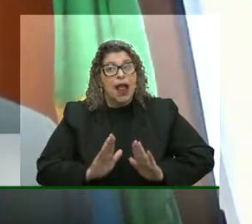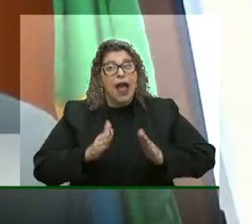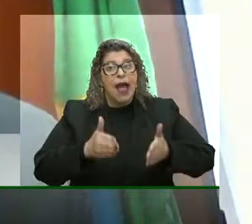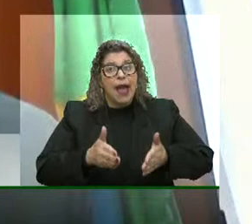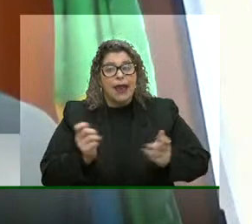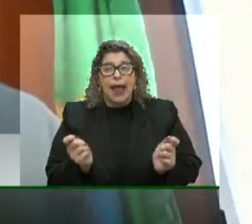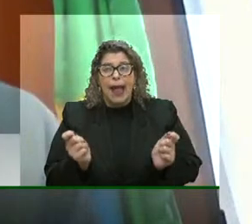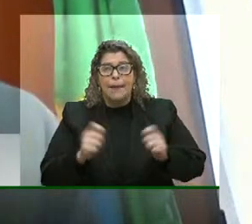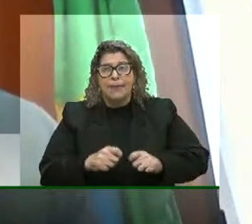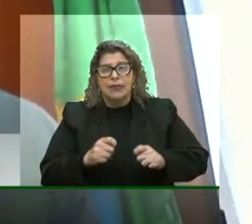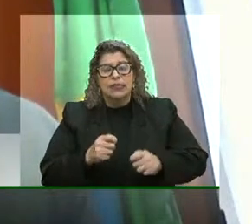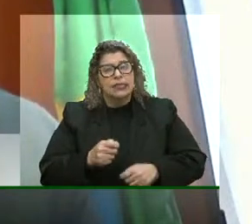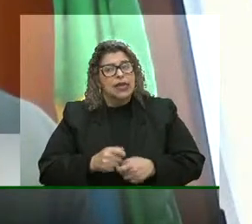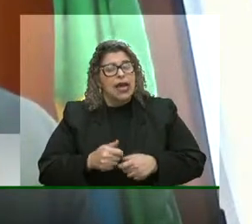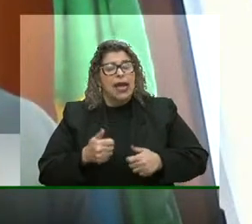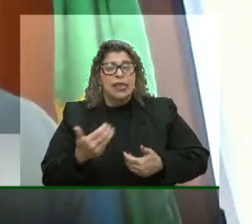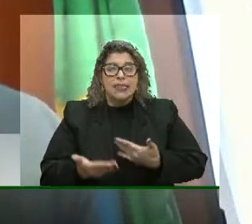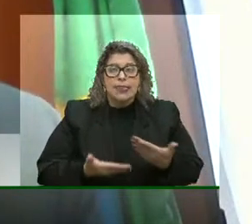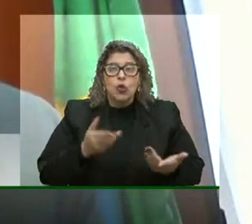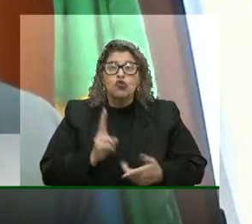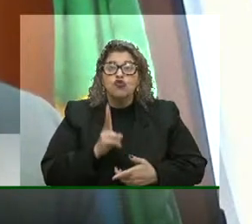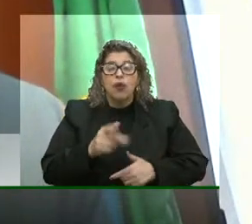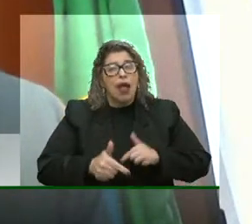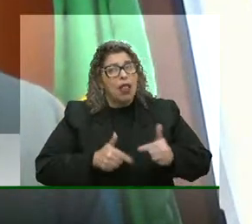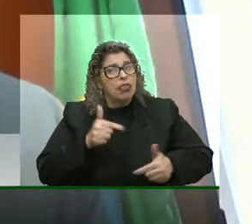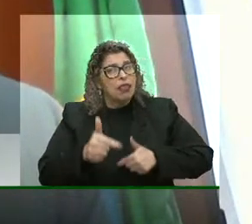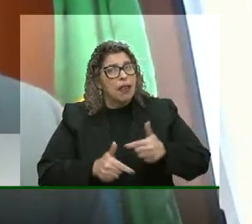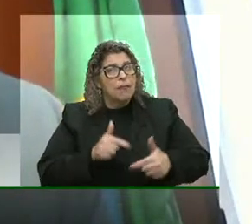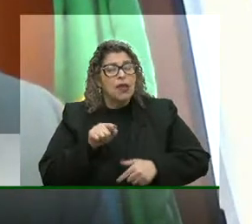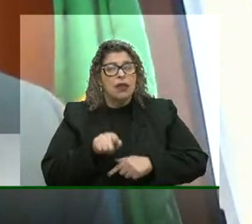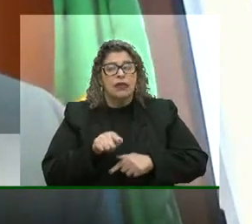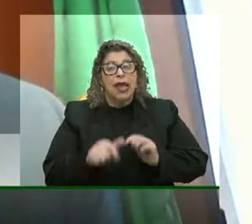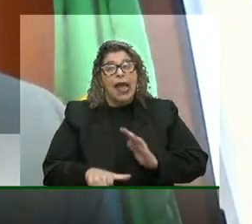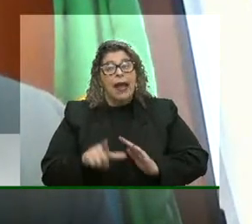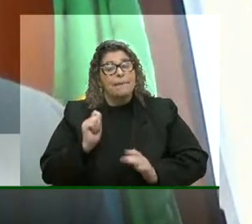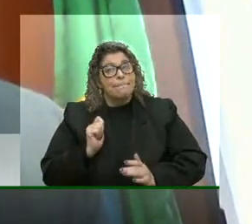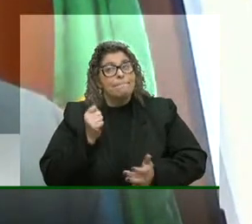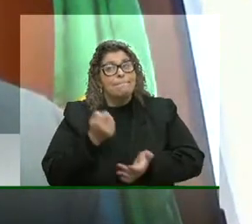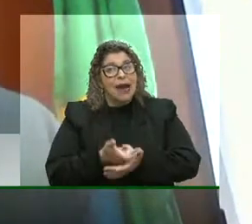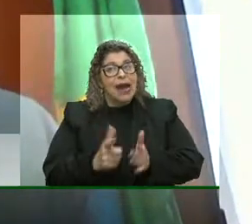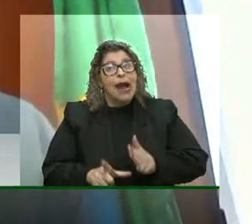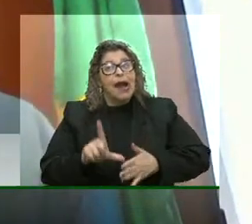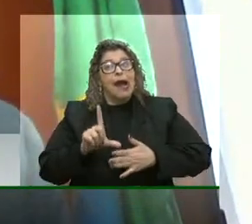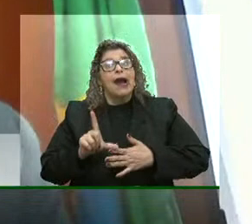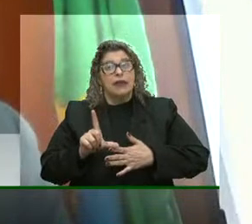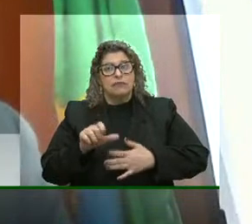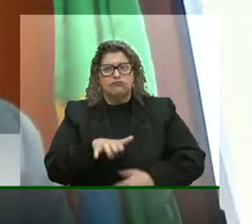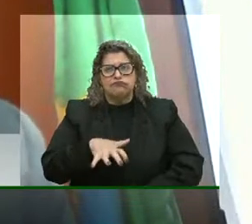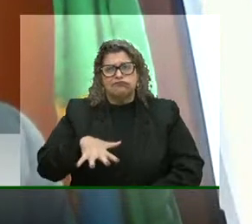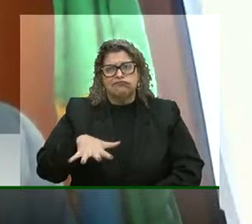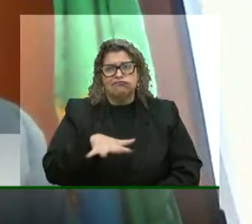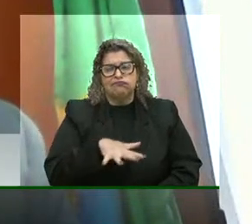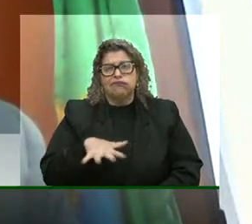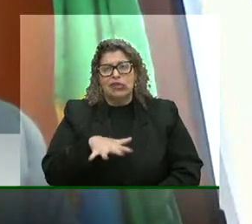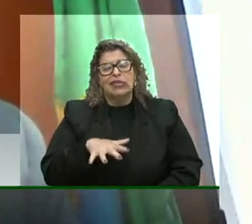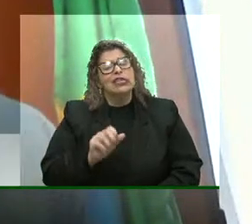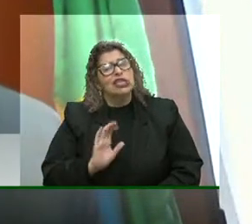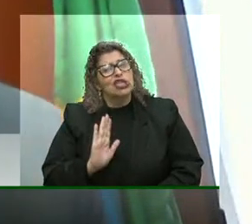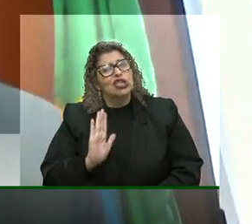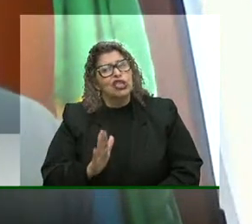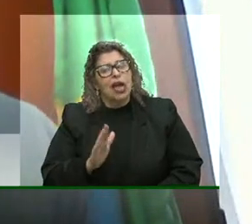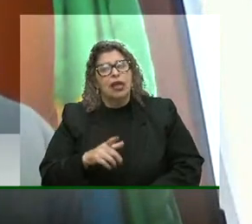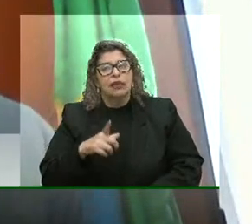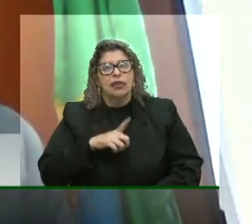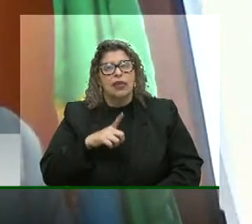sua capacidade de seguir prestando esses serviços. Né? A antecipação até poderia ser justificada em um cenário verdadeiramente